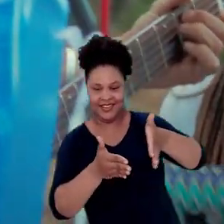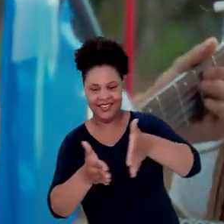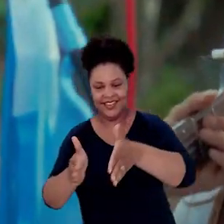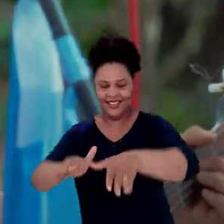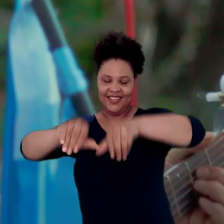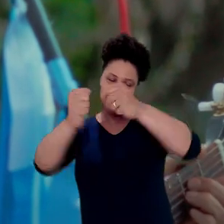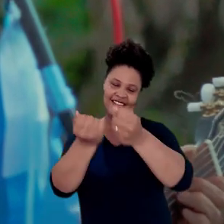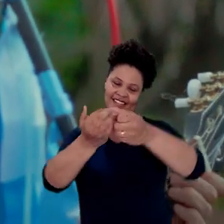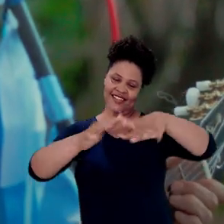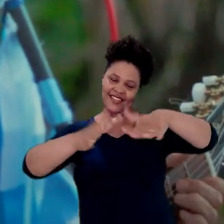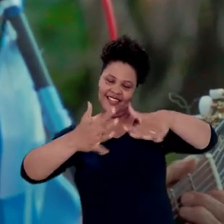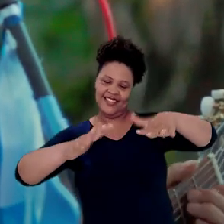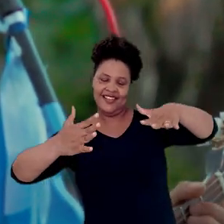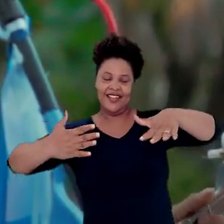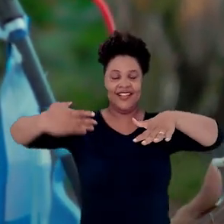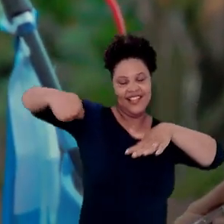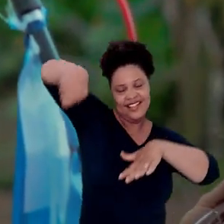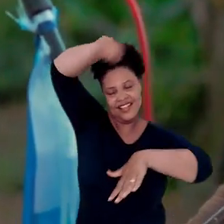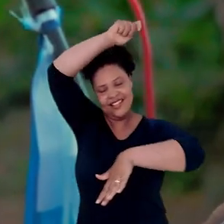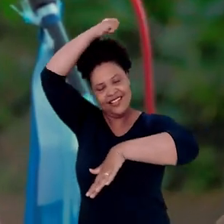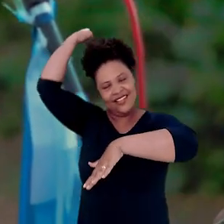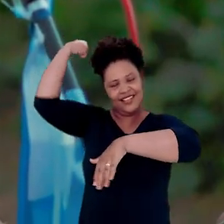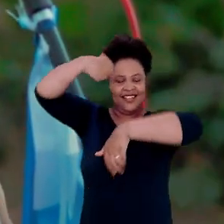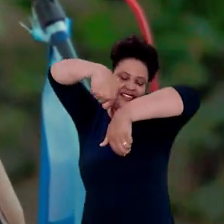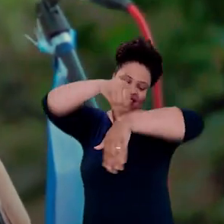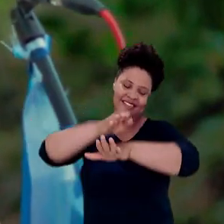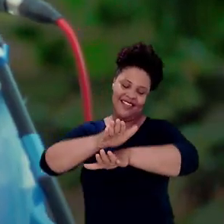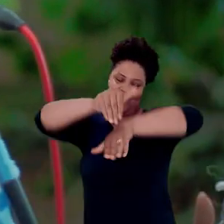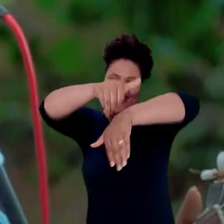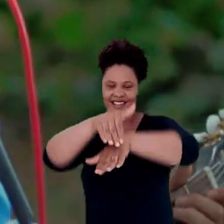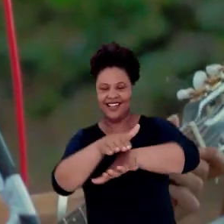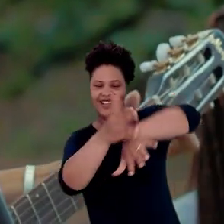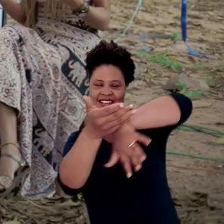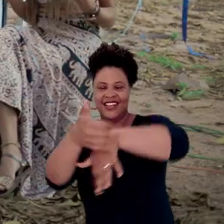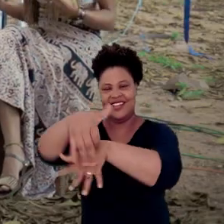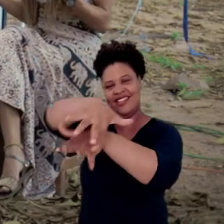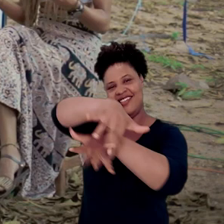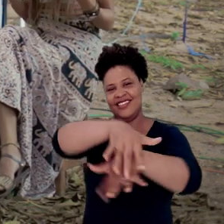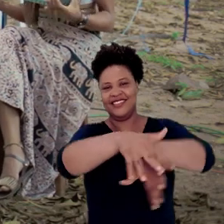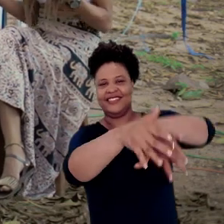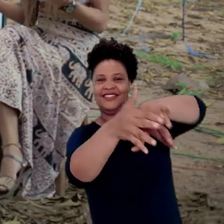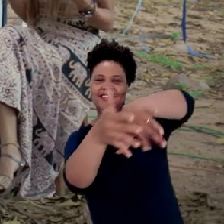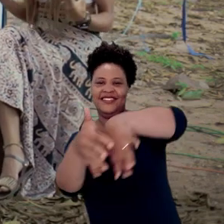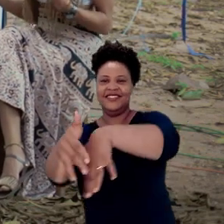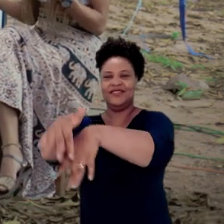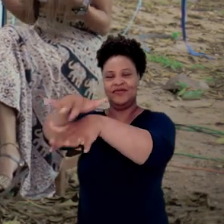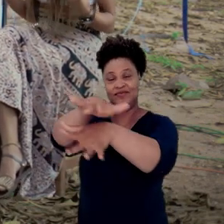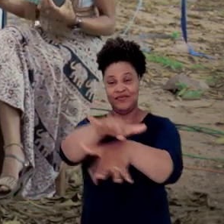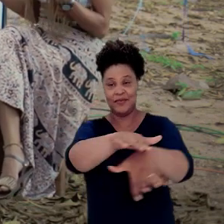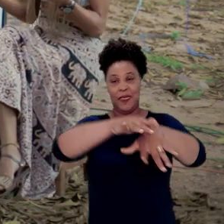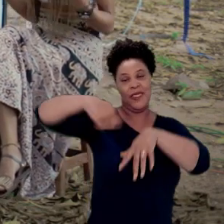rio. Iemanjá balançou as ondas à beira do rio.